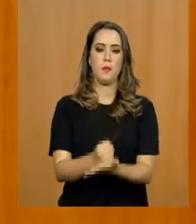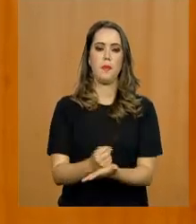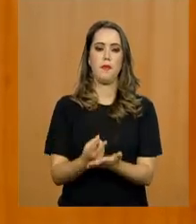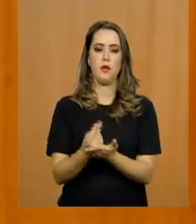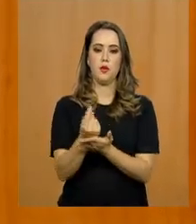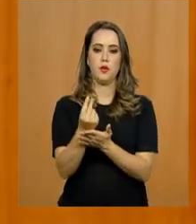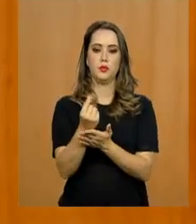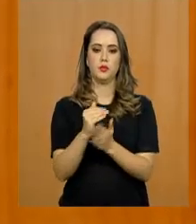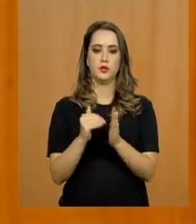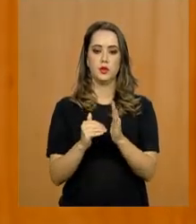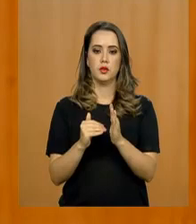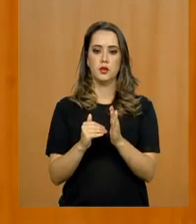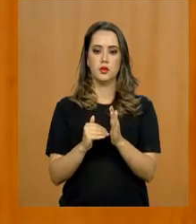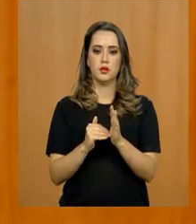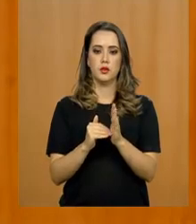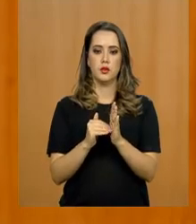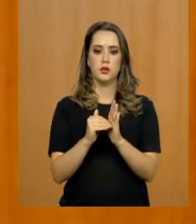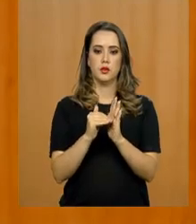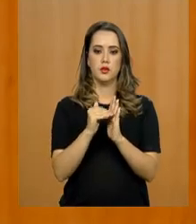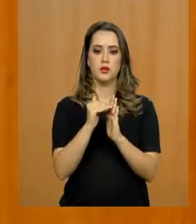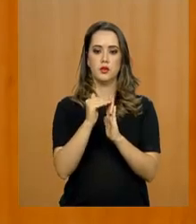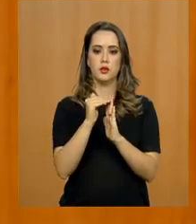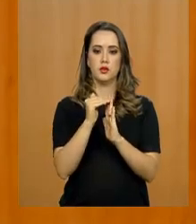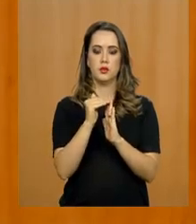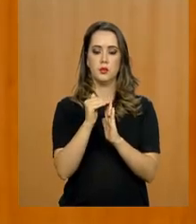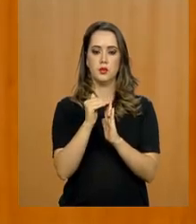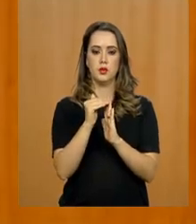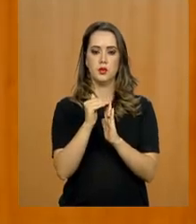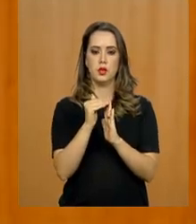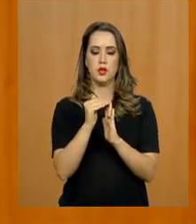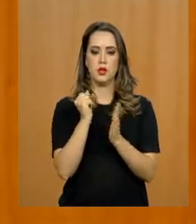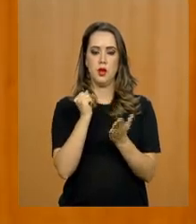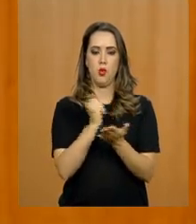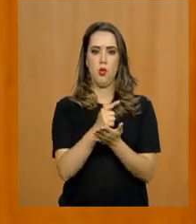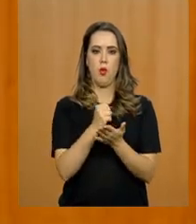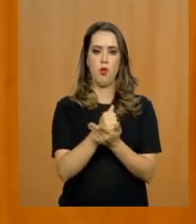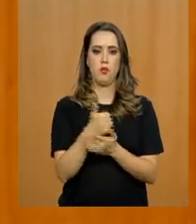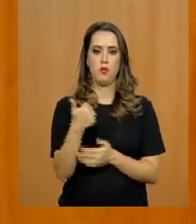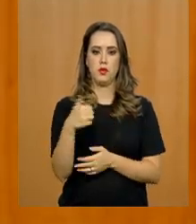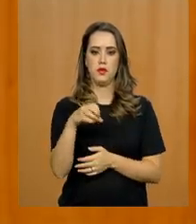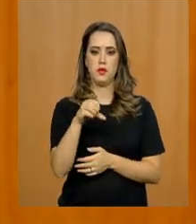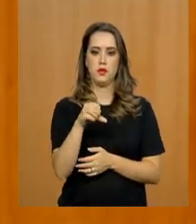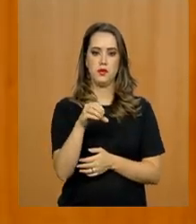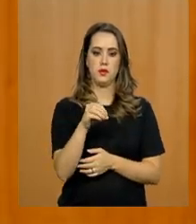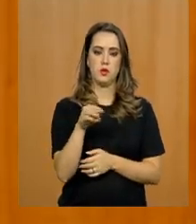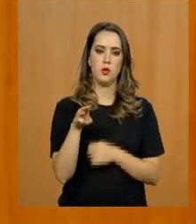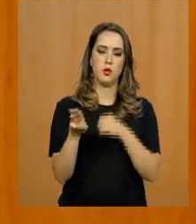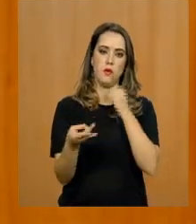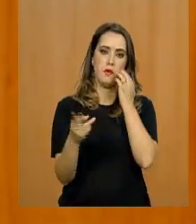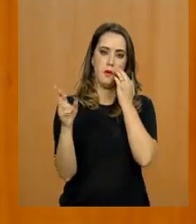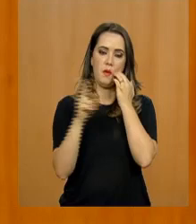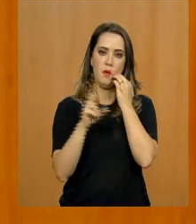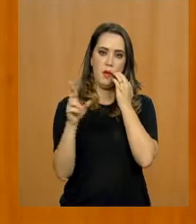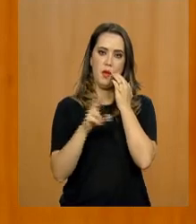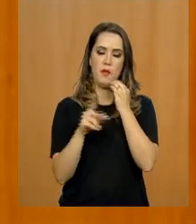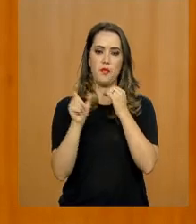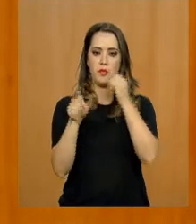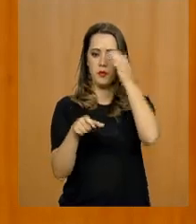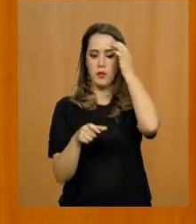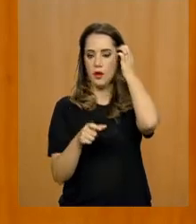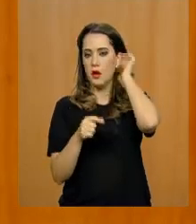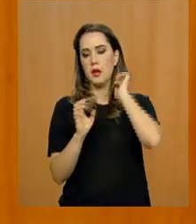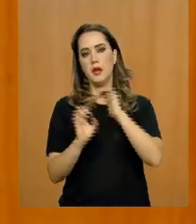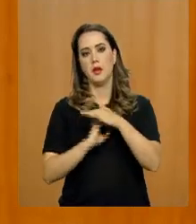preço maior não é por essa compra cerca de 190 milhões de reais a empresa que oferecer o